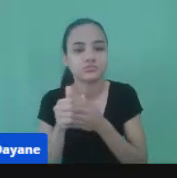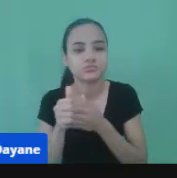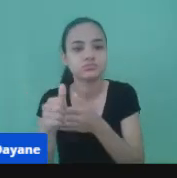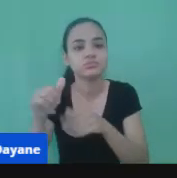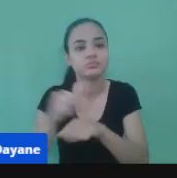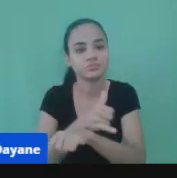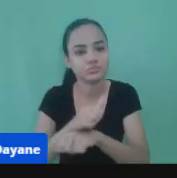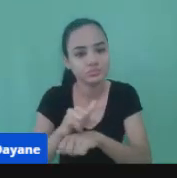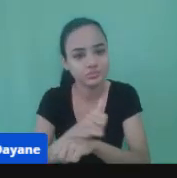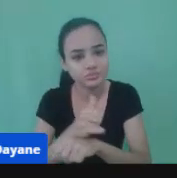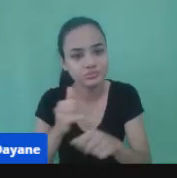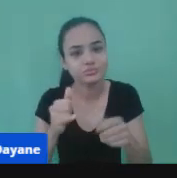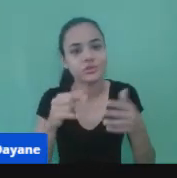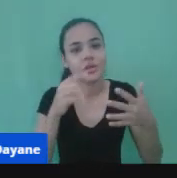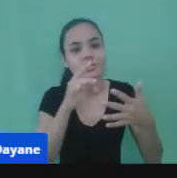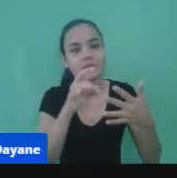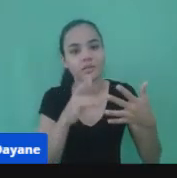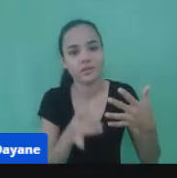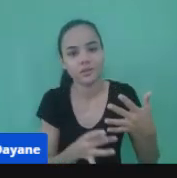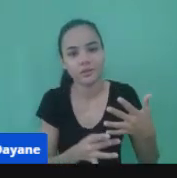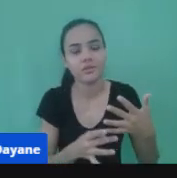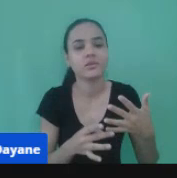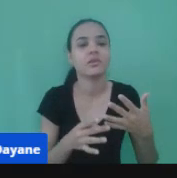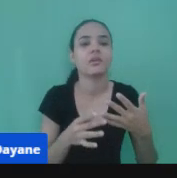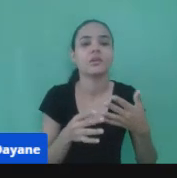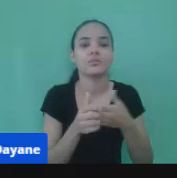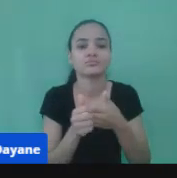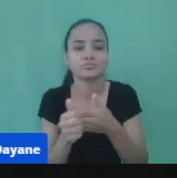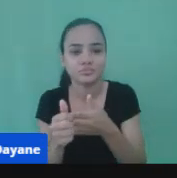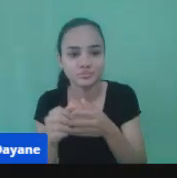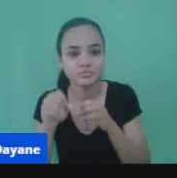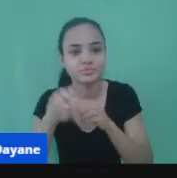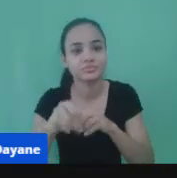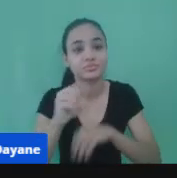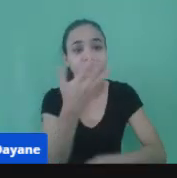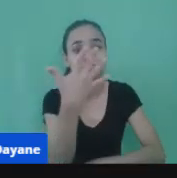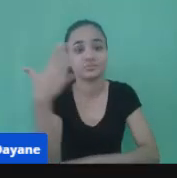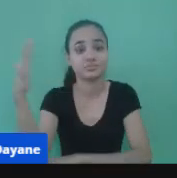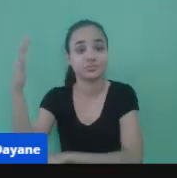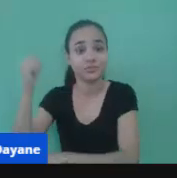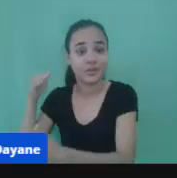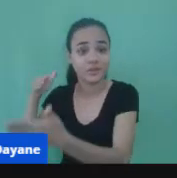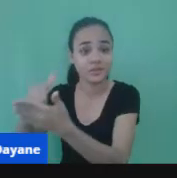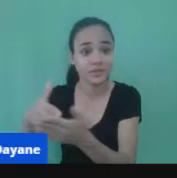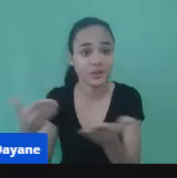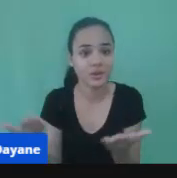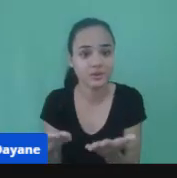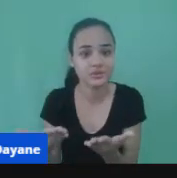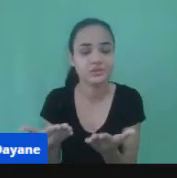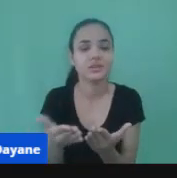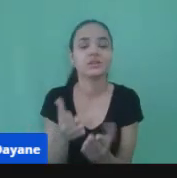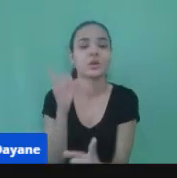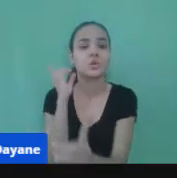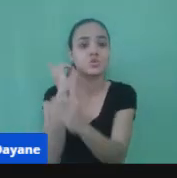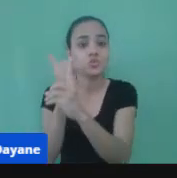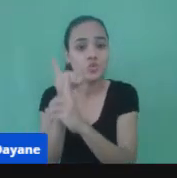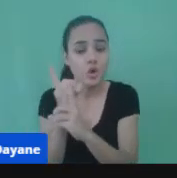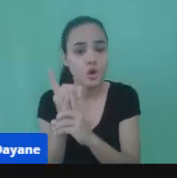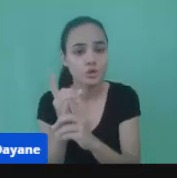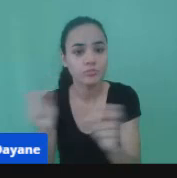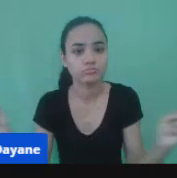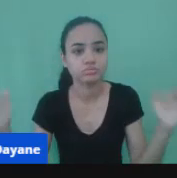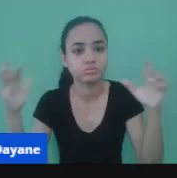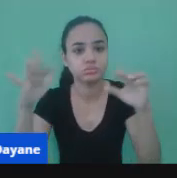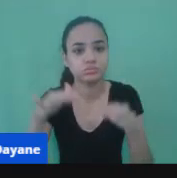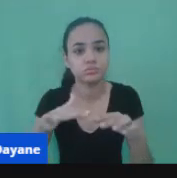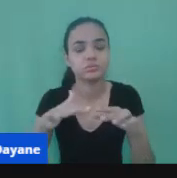ambiental que orientam até hoje, né? Então, esse encontro, ele é um encontro importantíssimo para a educação ambiental. Então, quando